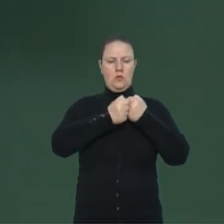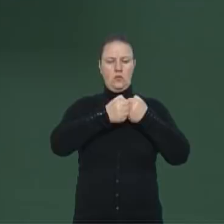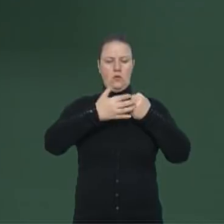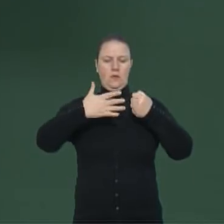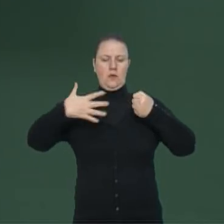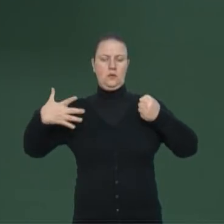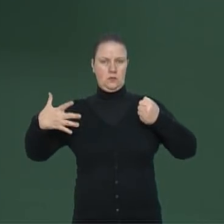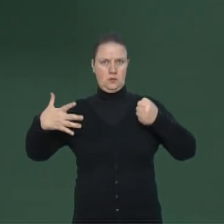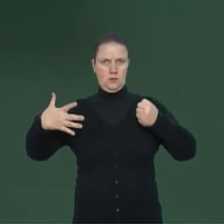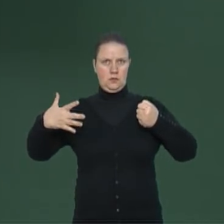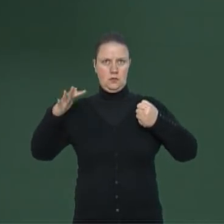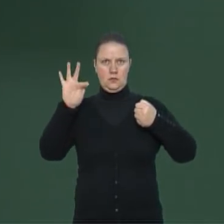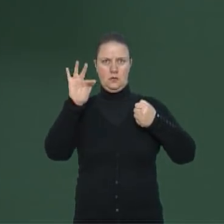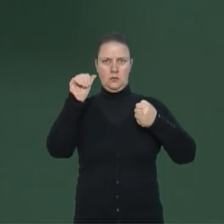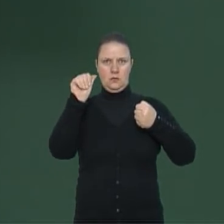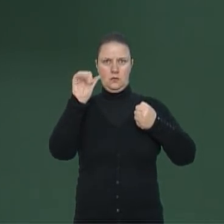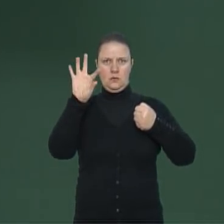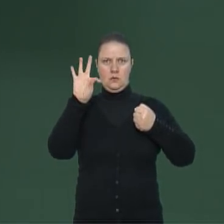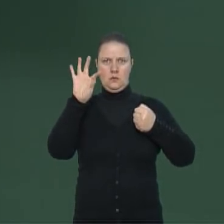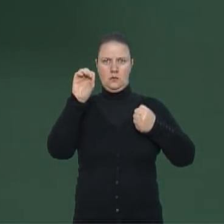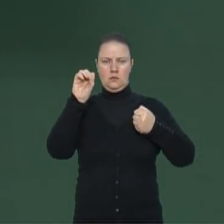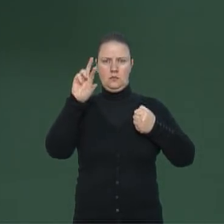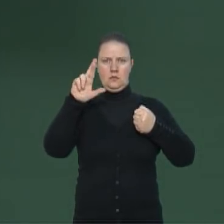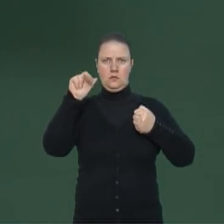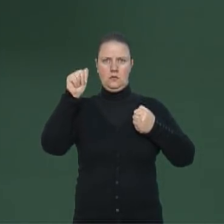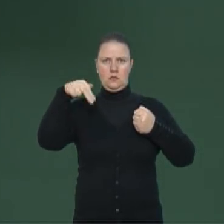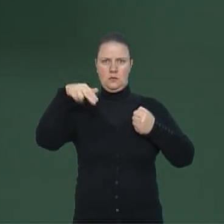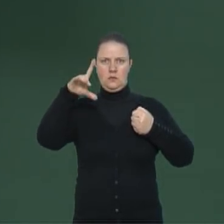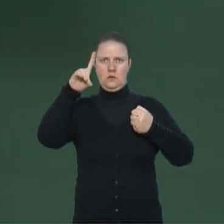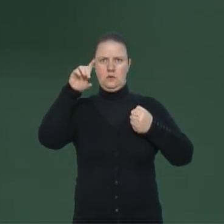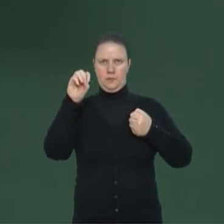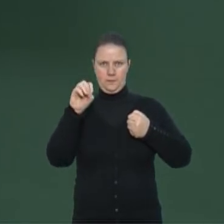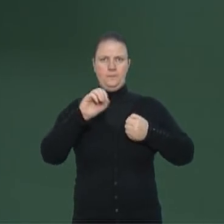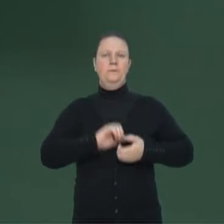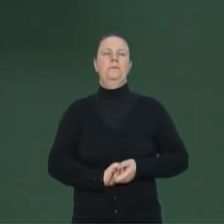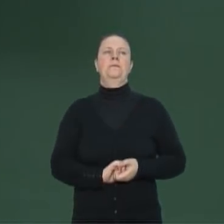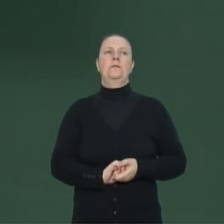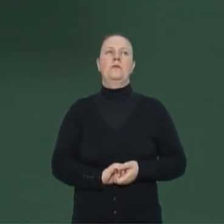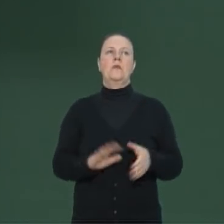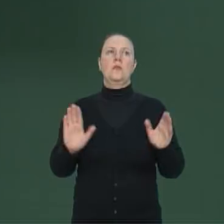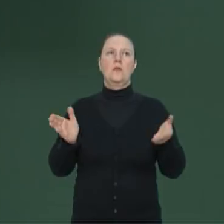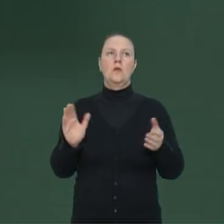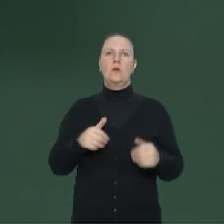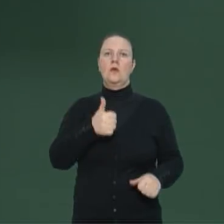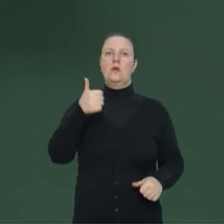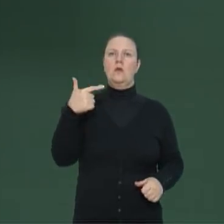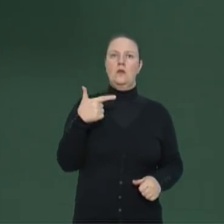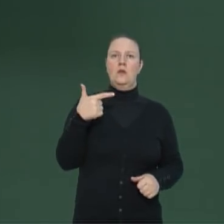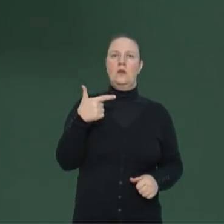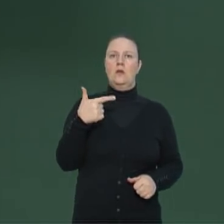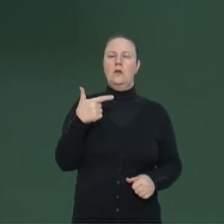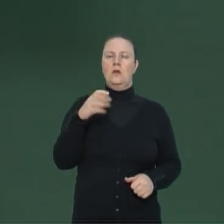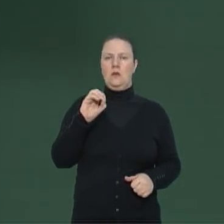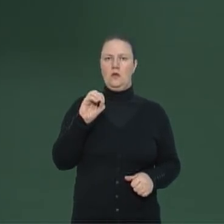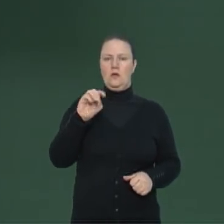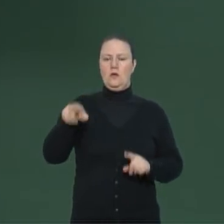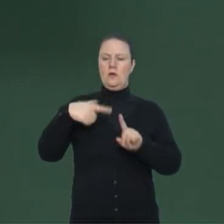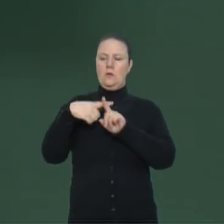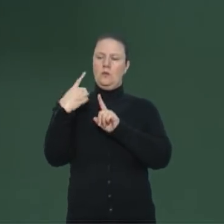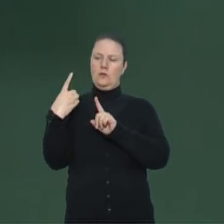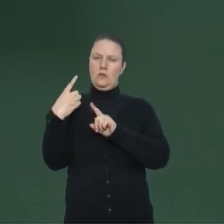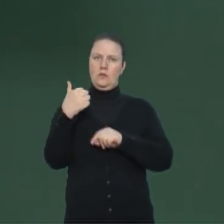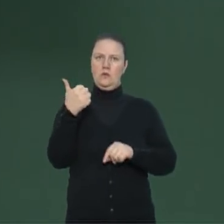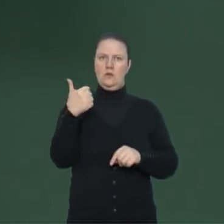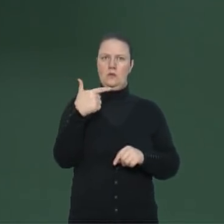né? E o 1 ao quadrado é 1, né? Então, lá do outro lado ficou 120 mais 1, e 120 mais 1 é 121. Então, ficou x